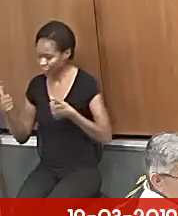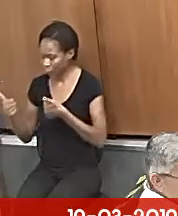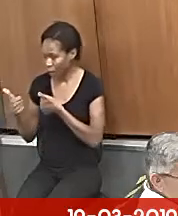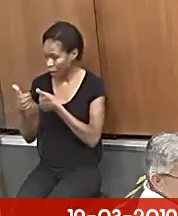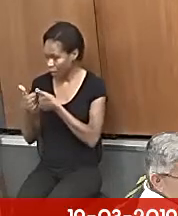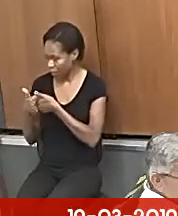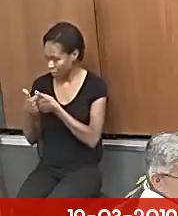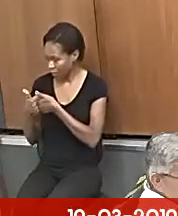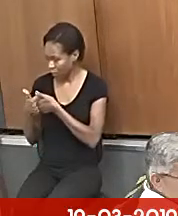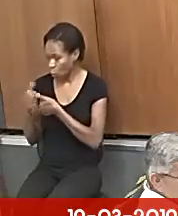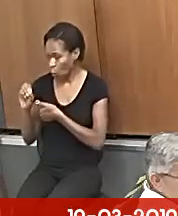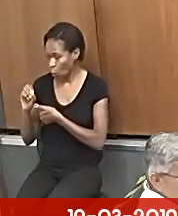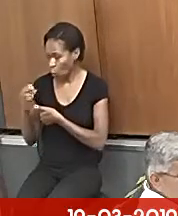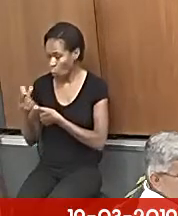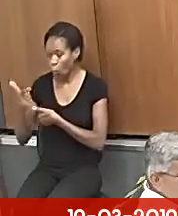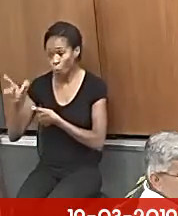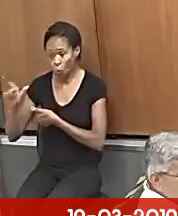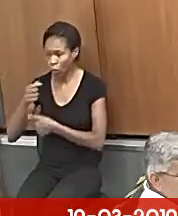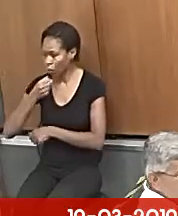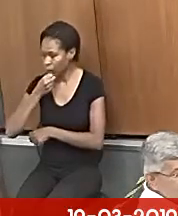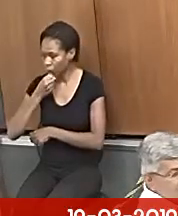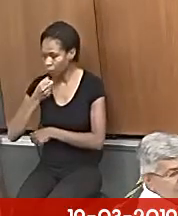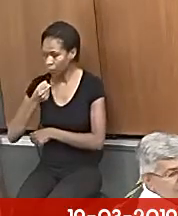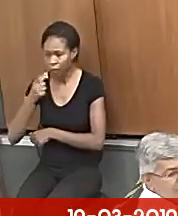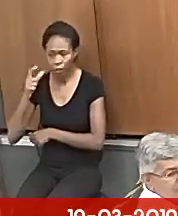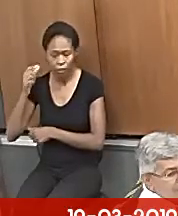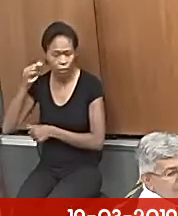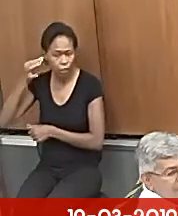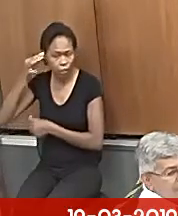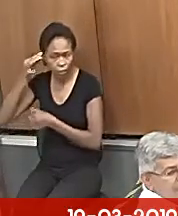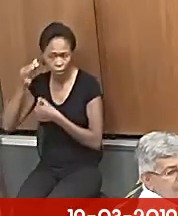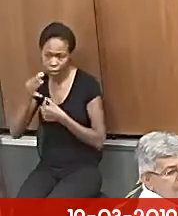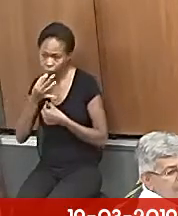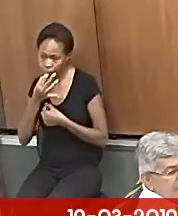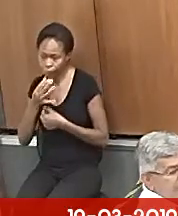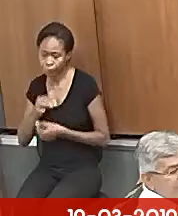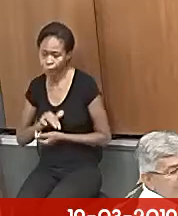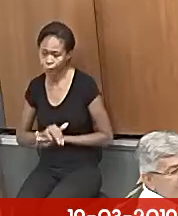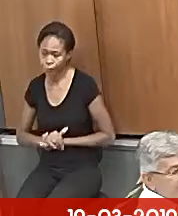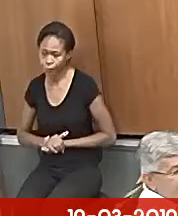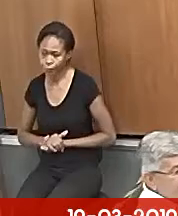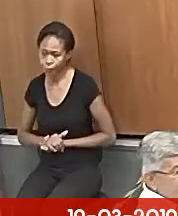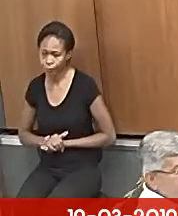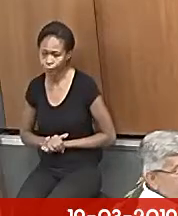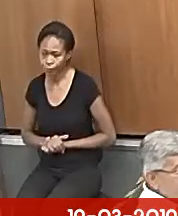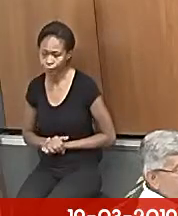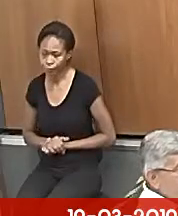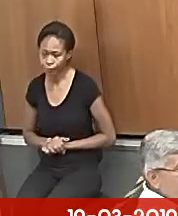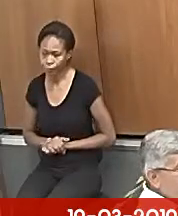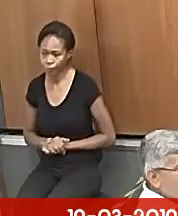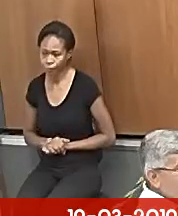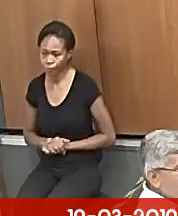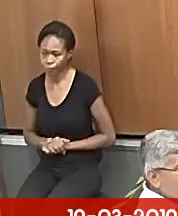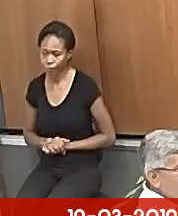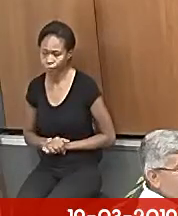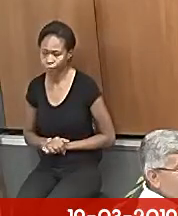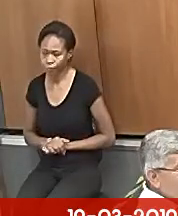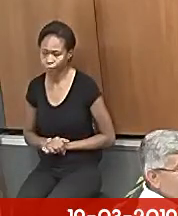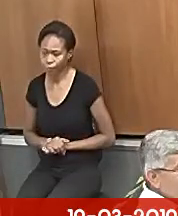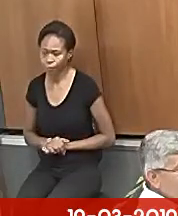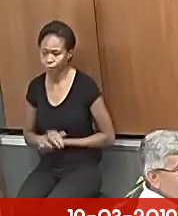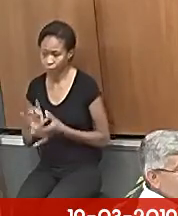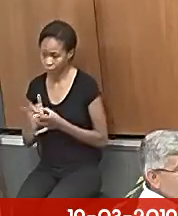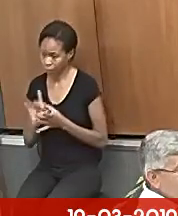microfone sem fio a gente coloca à disposição se estiver incomodando a criança pois não quer